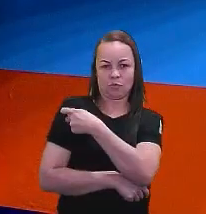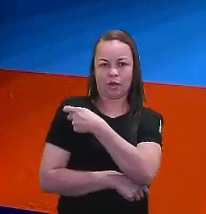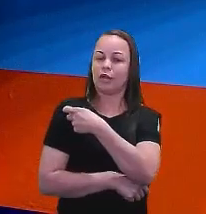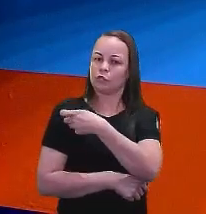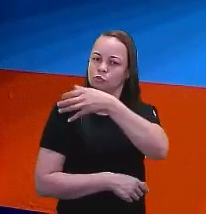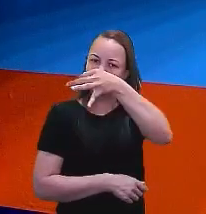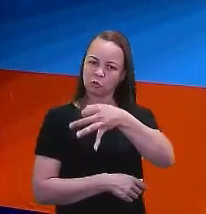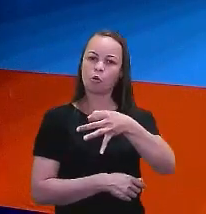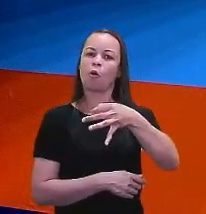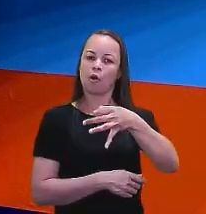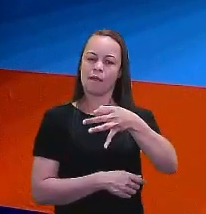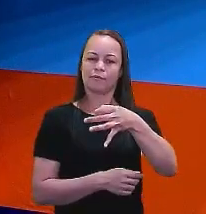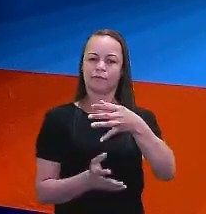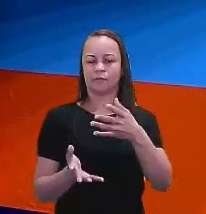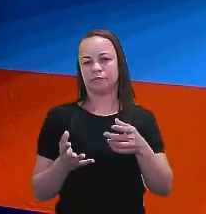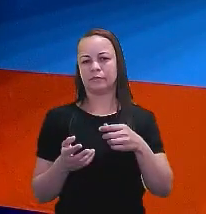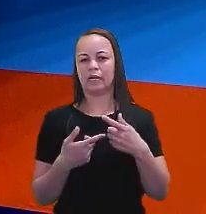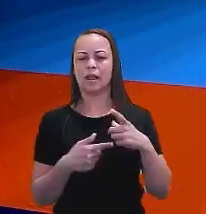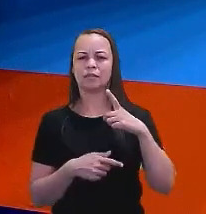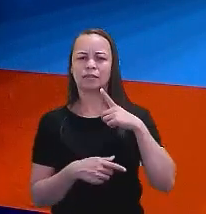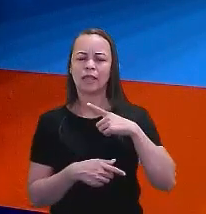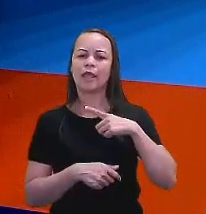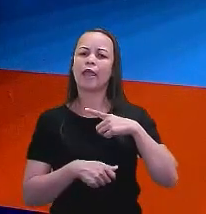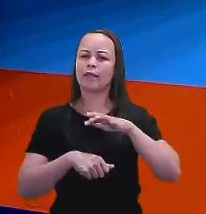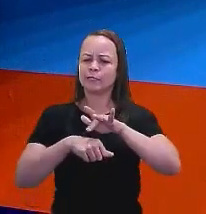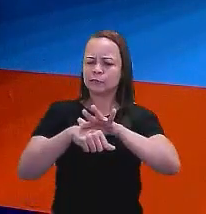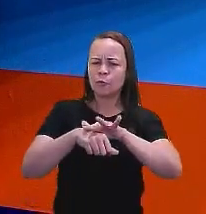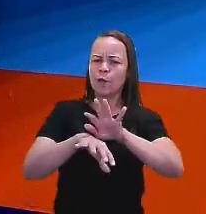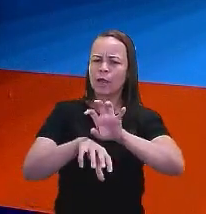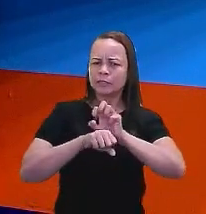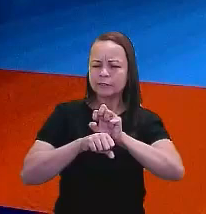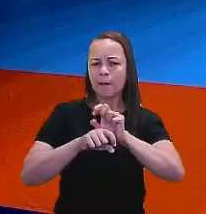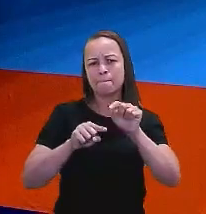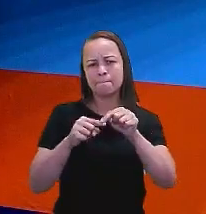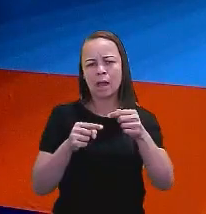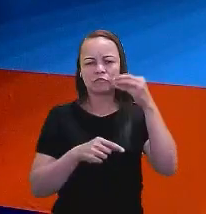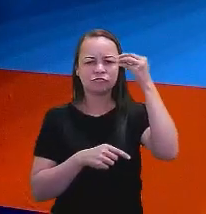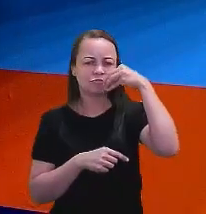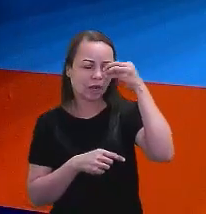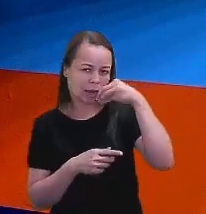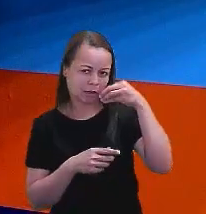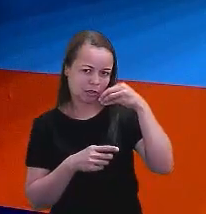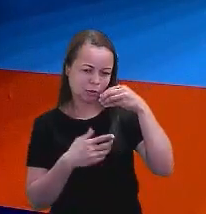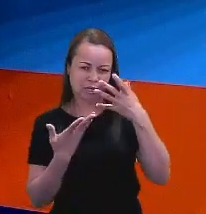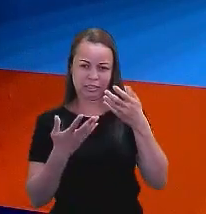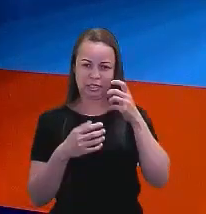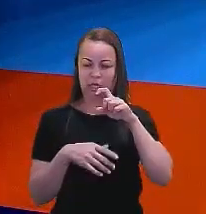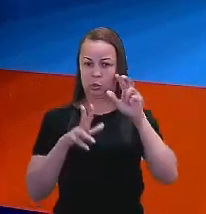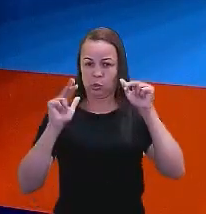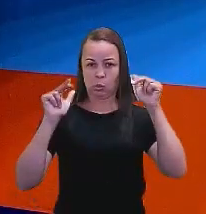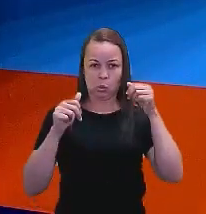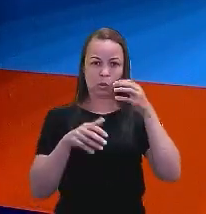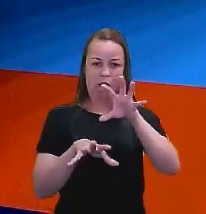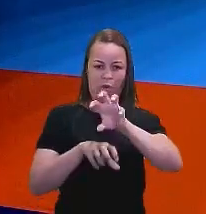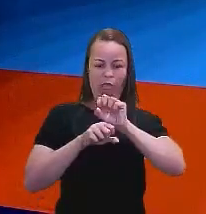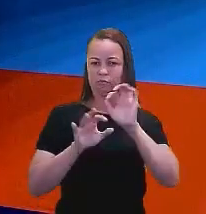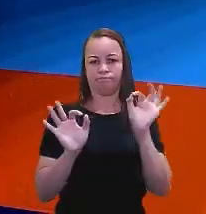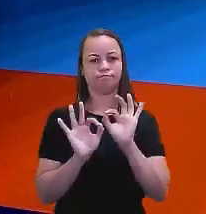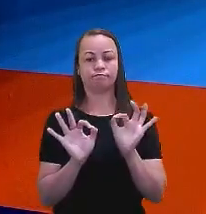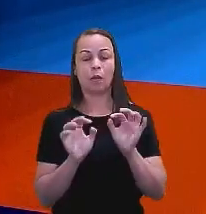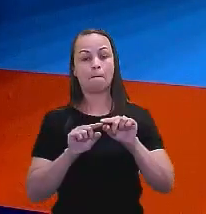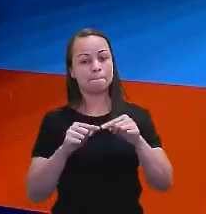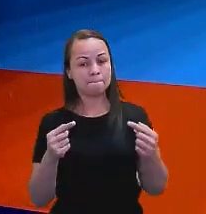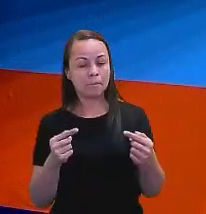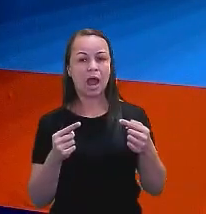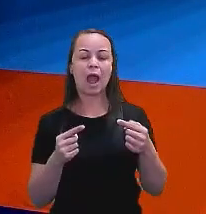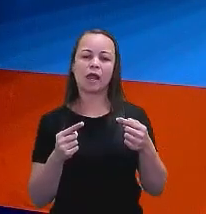corretas da vacina, elas têm uma doença mais fraca. Não quer dizer que elas não vão pegar a doença, porém não vão ser afetados